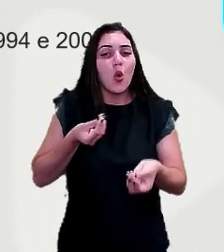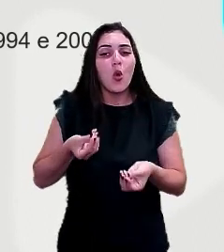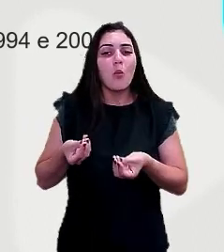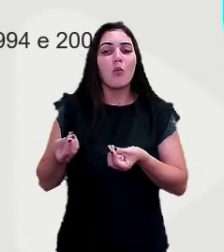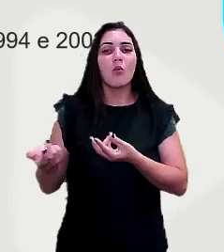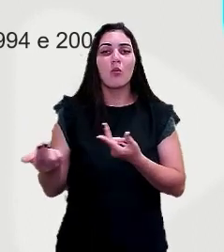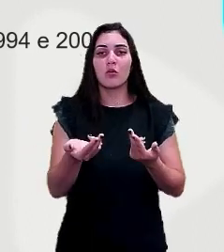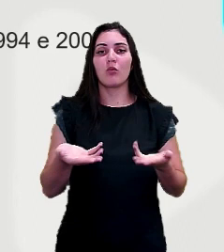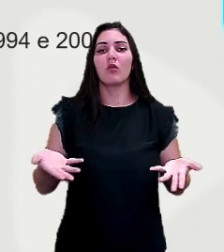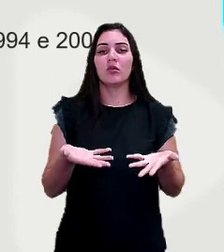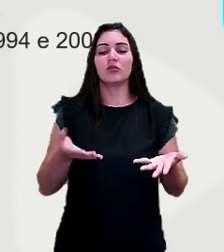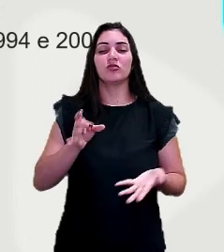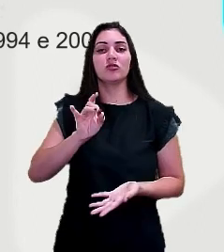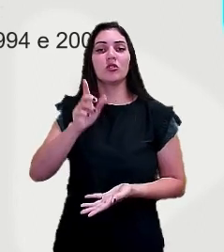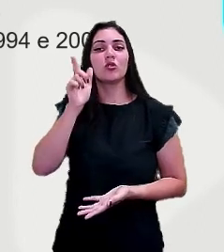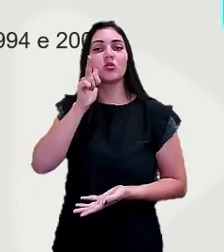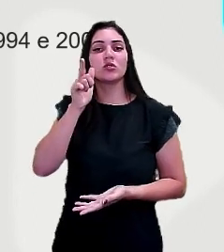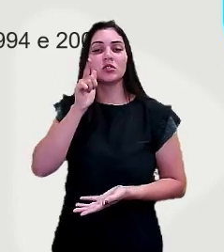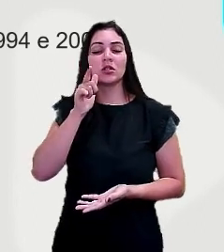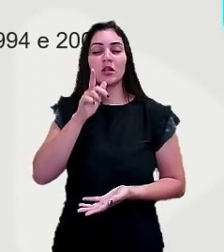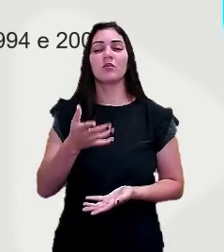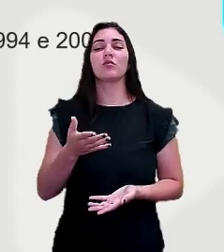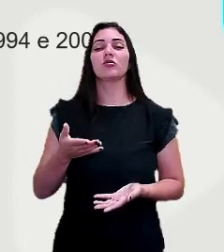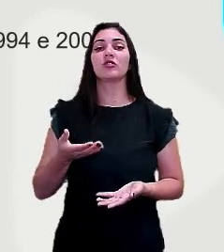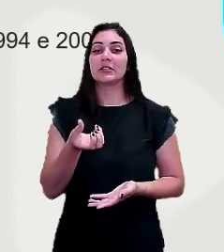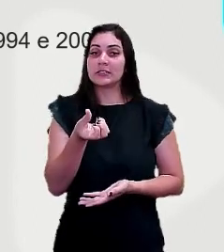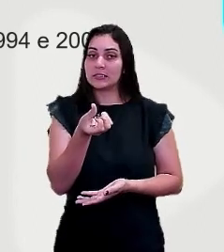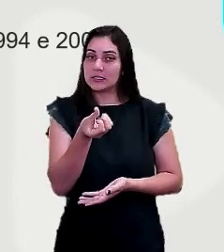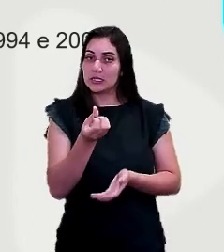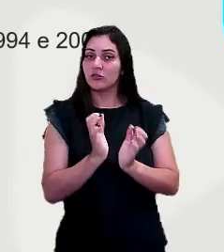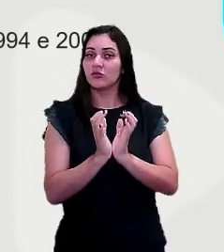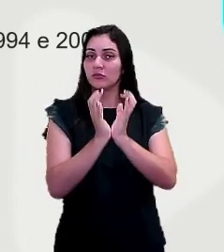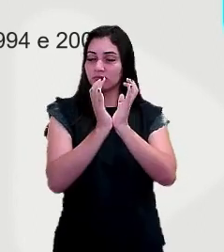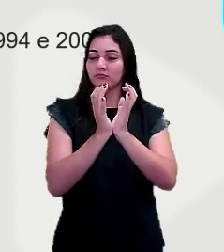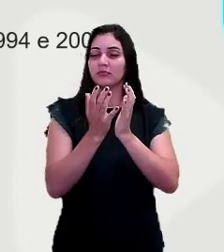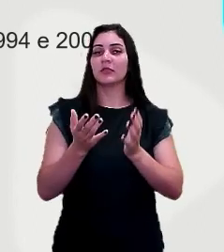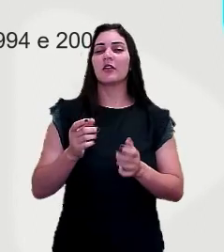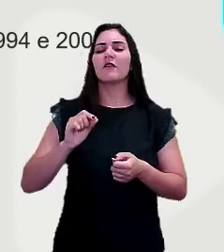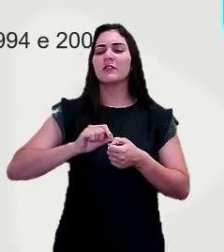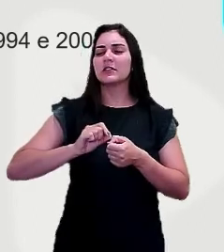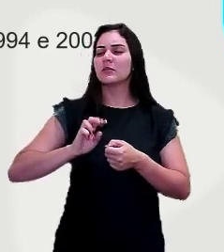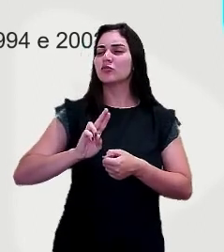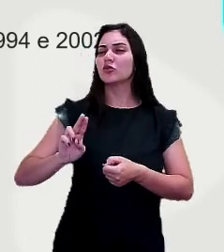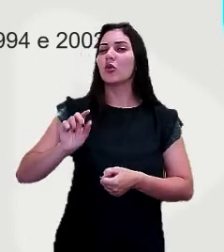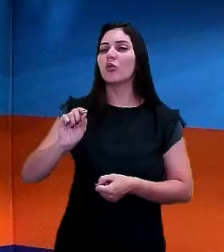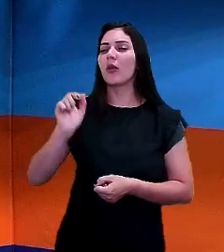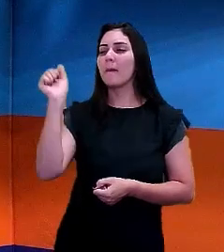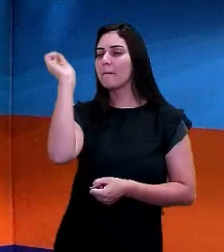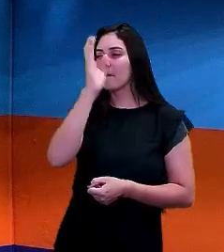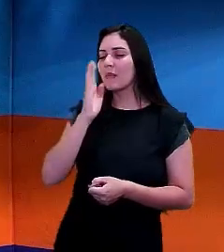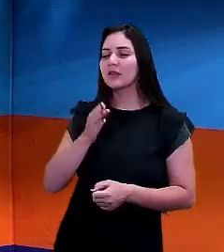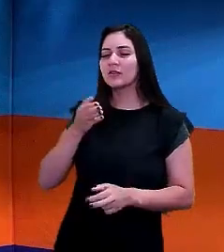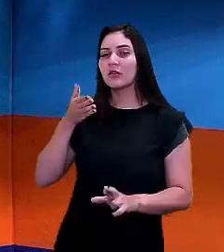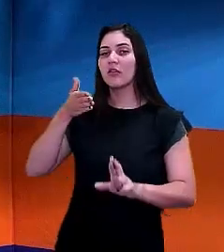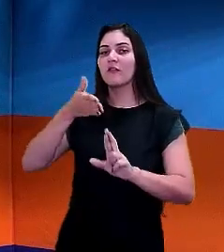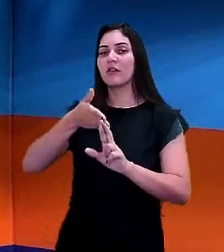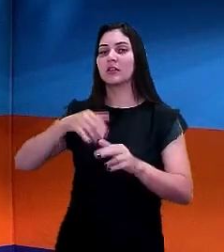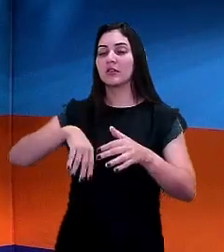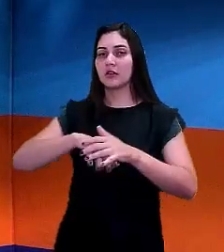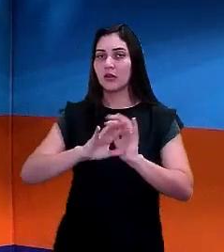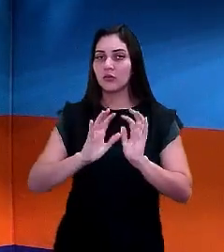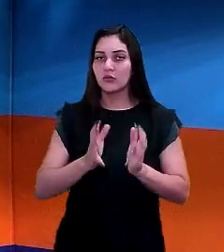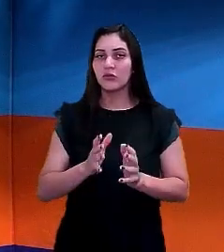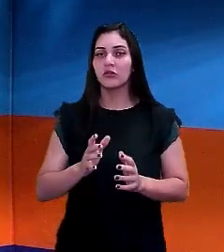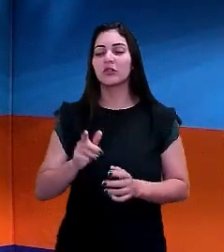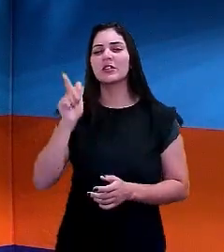na sexta edição. Porém, quando ganhamos, né, fizemos o nome Brasil referente aos jogos de futebol,